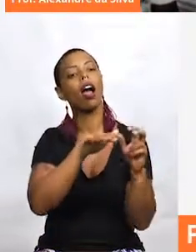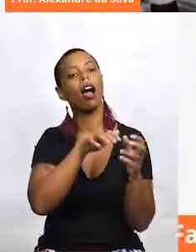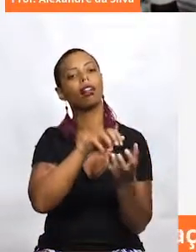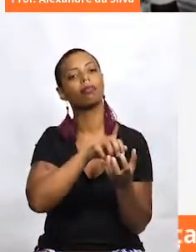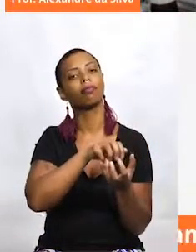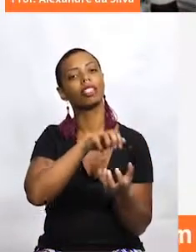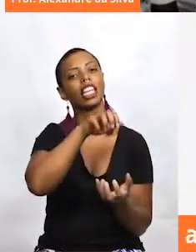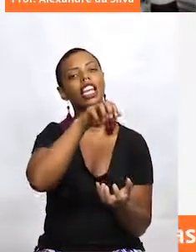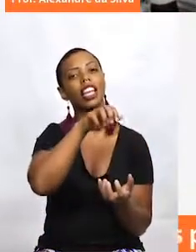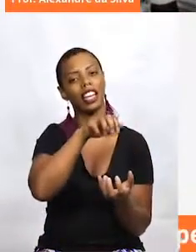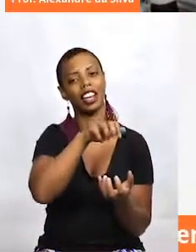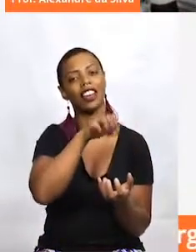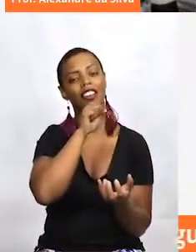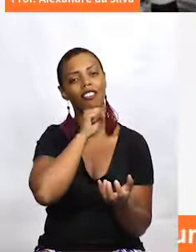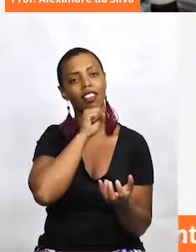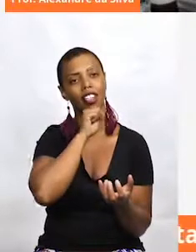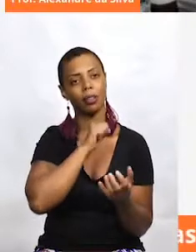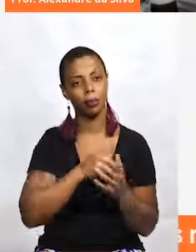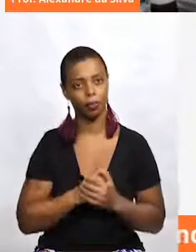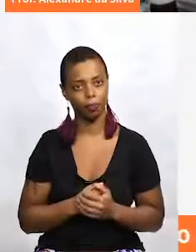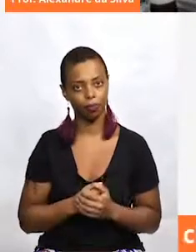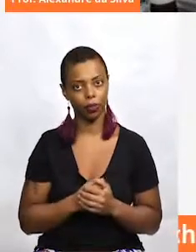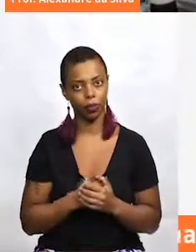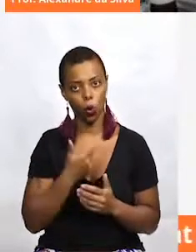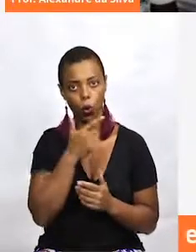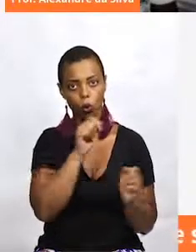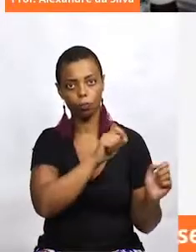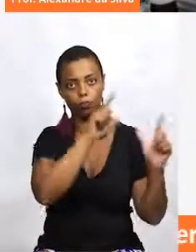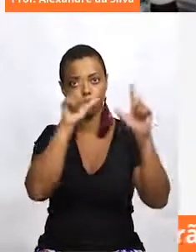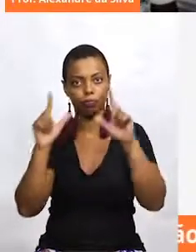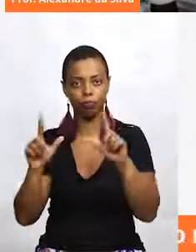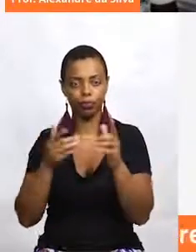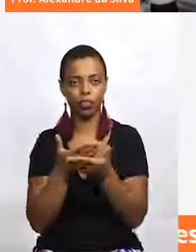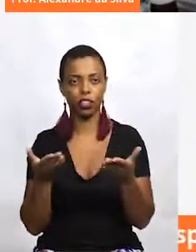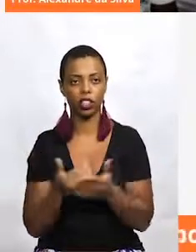Deixa eu passar outra foto aqui para vocês.